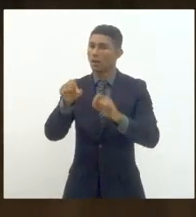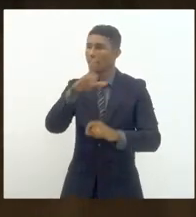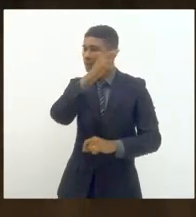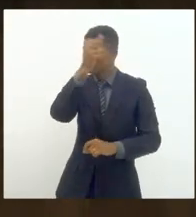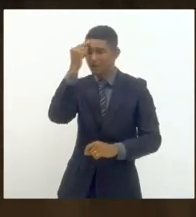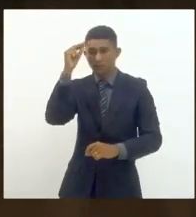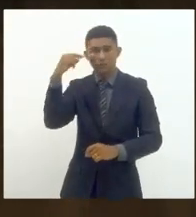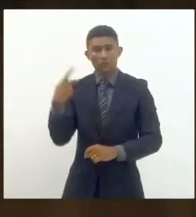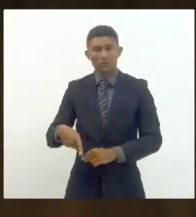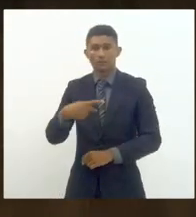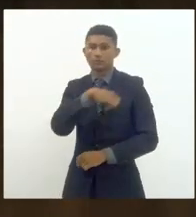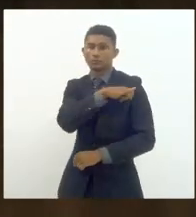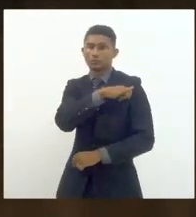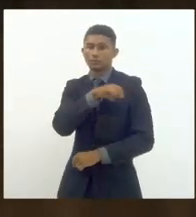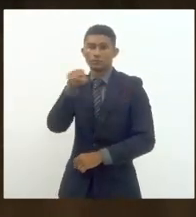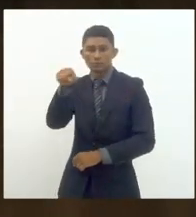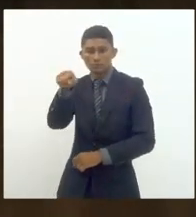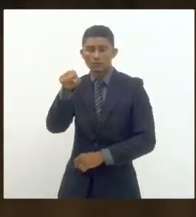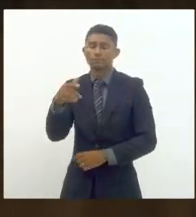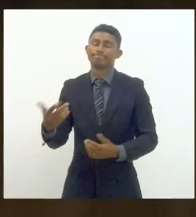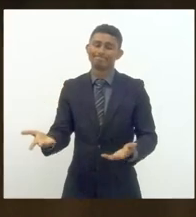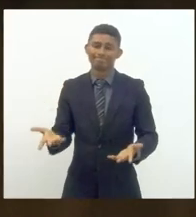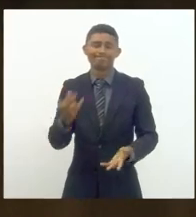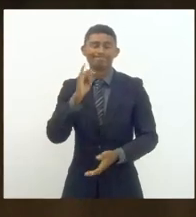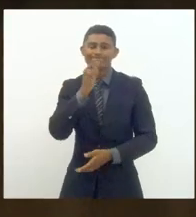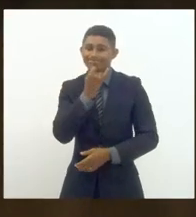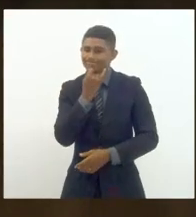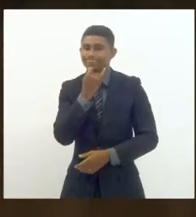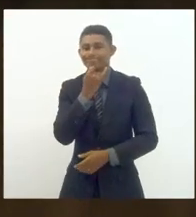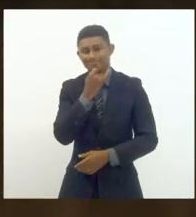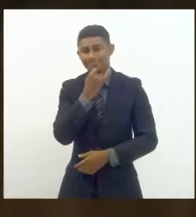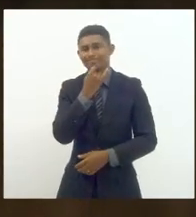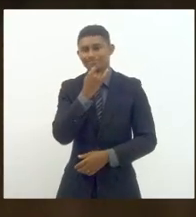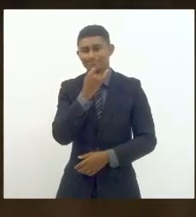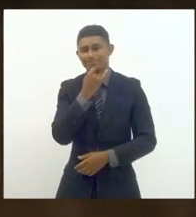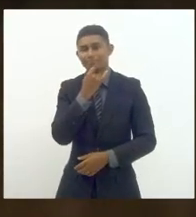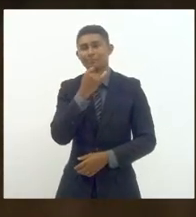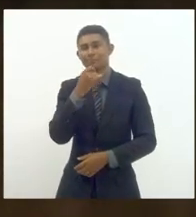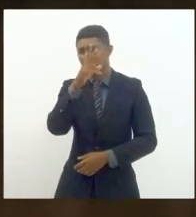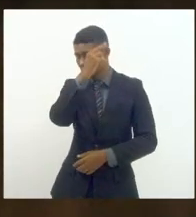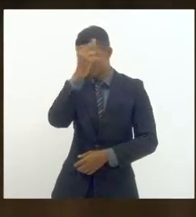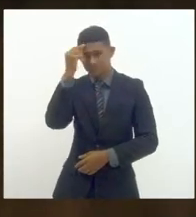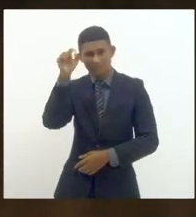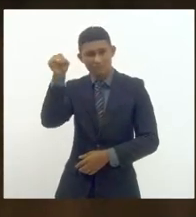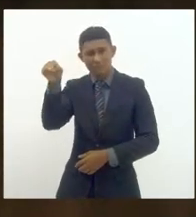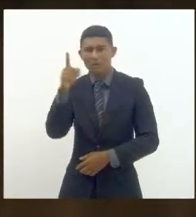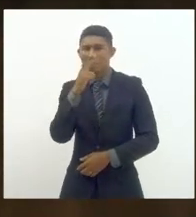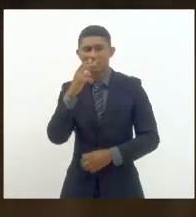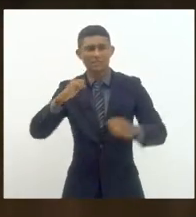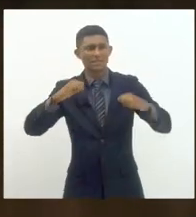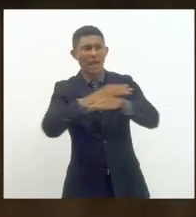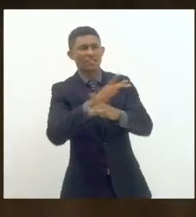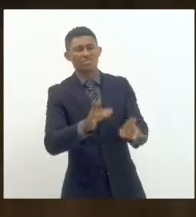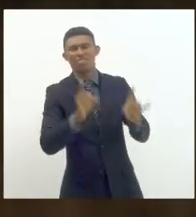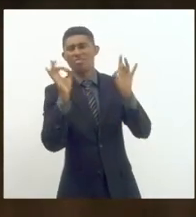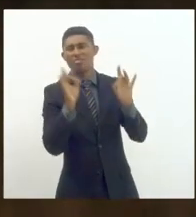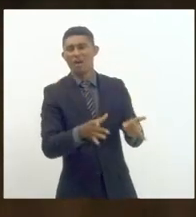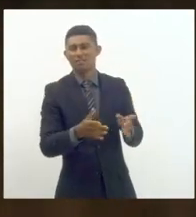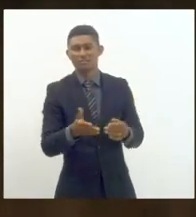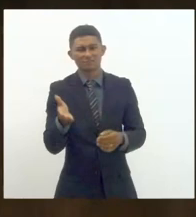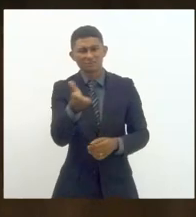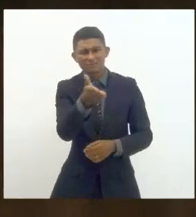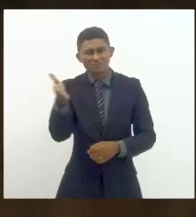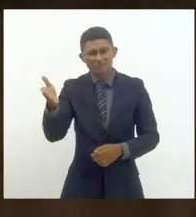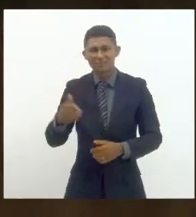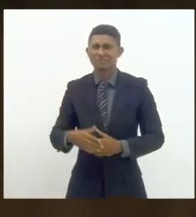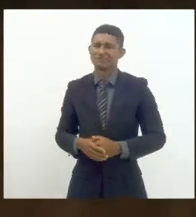do Rio de Janeiro, que, infelizmente, a Prefeitura está abandonada, a cidade está abandonada com a pior ordem pública